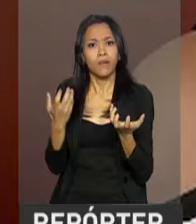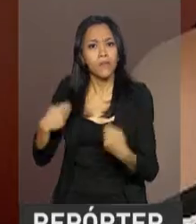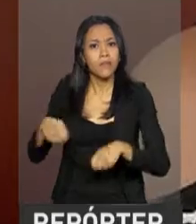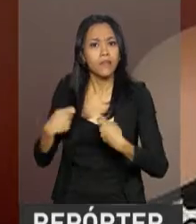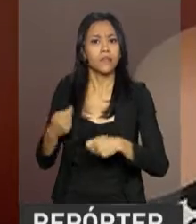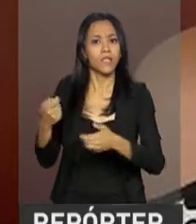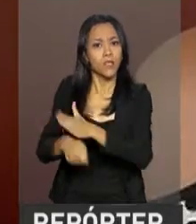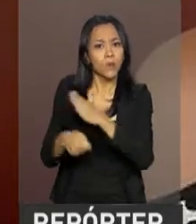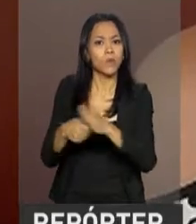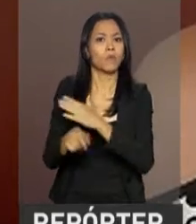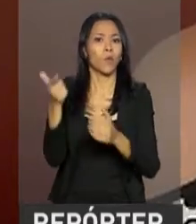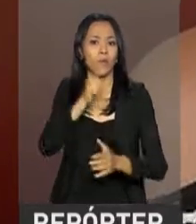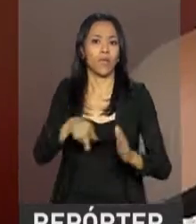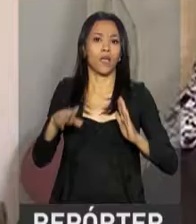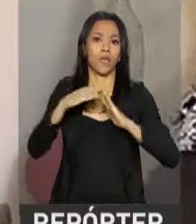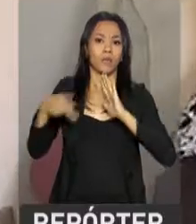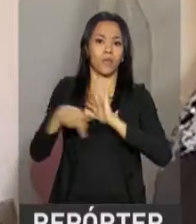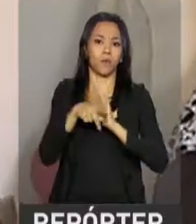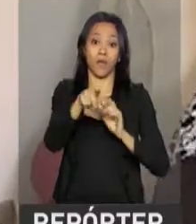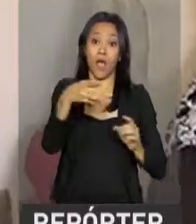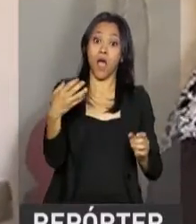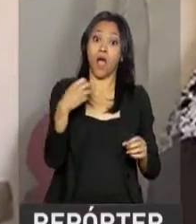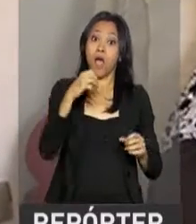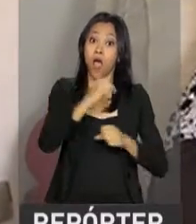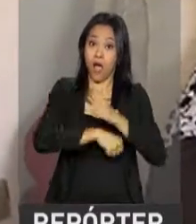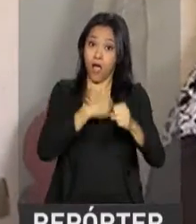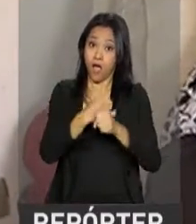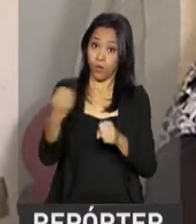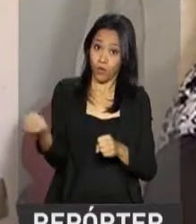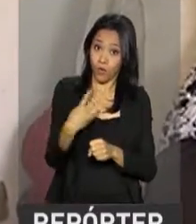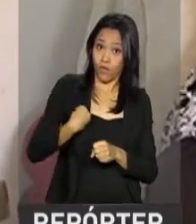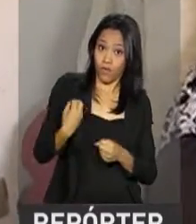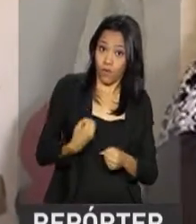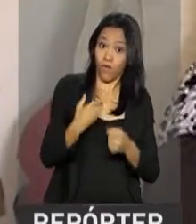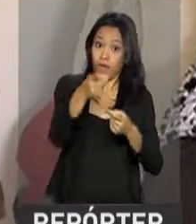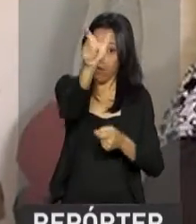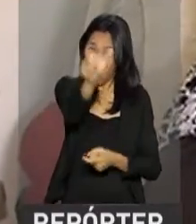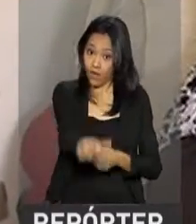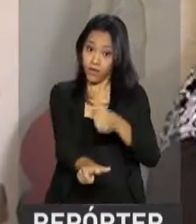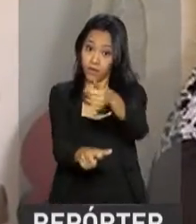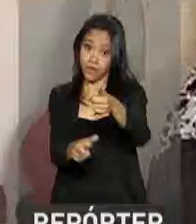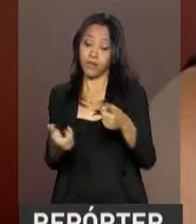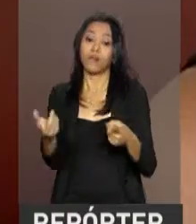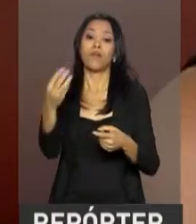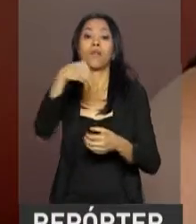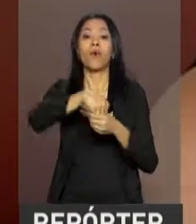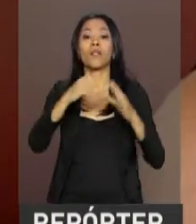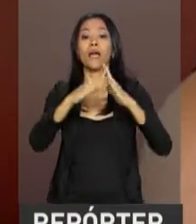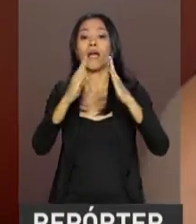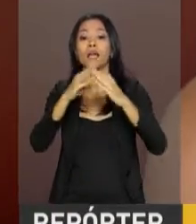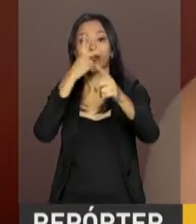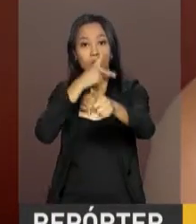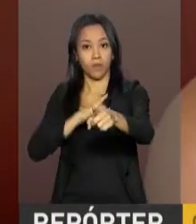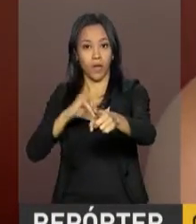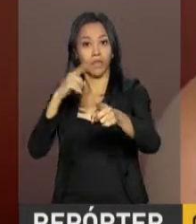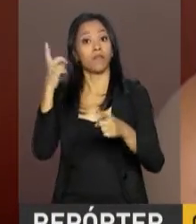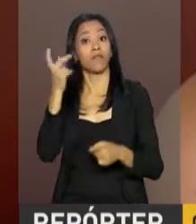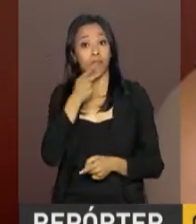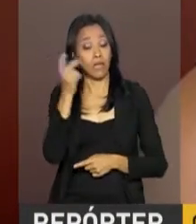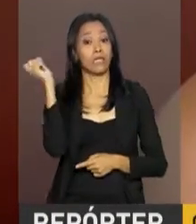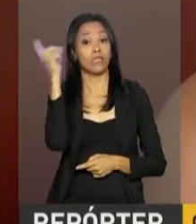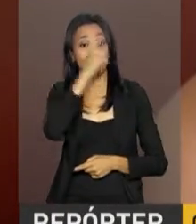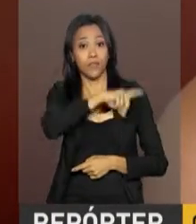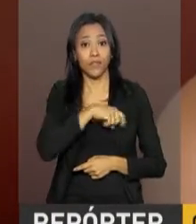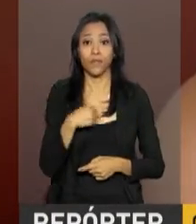ano novo vida nova gisele as crianças de vida em um dos quartos da casa dos pais a dificuldade é muito muito que a gente